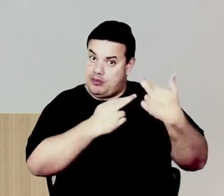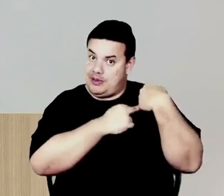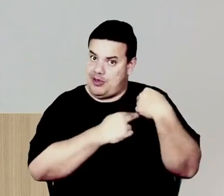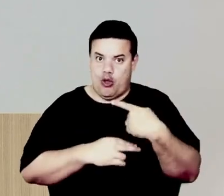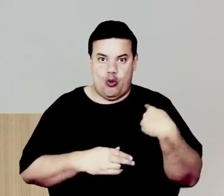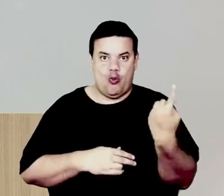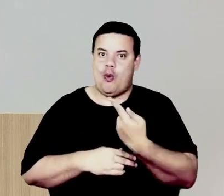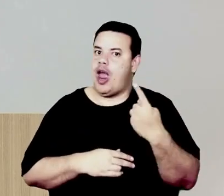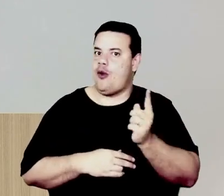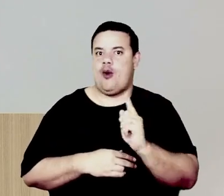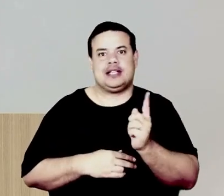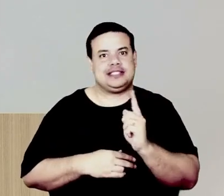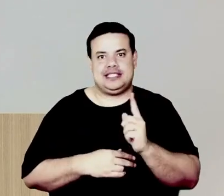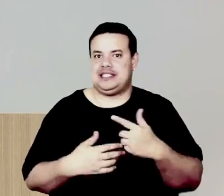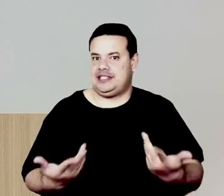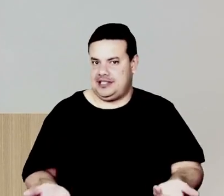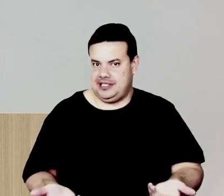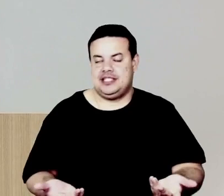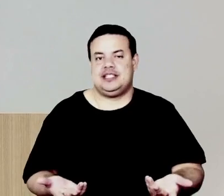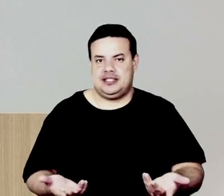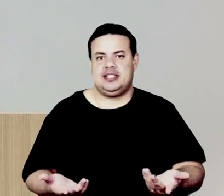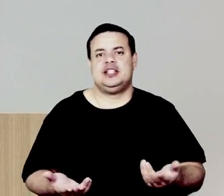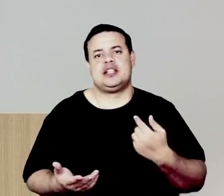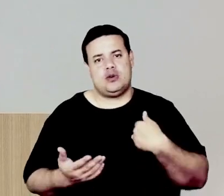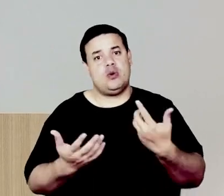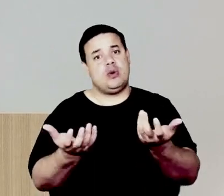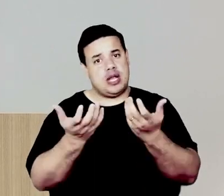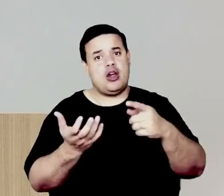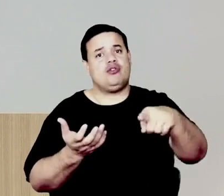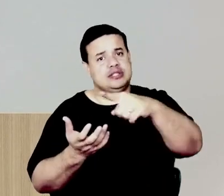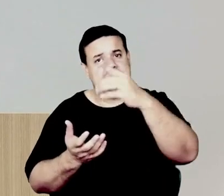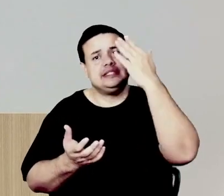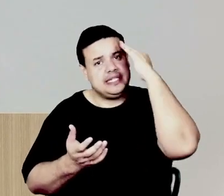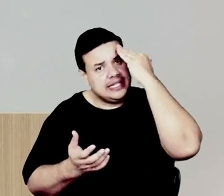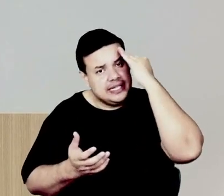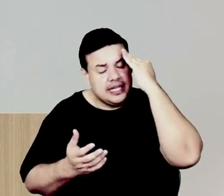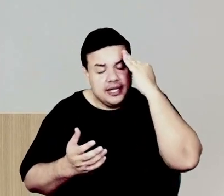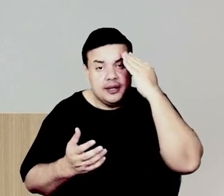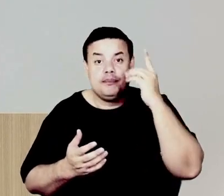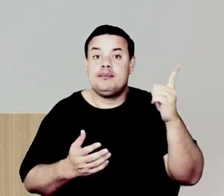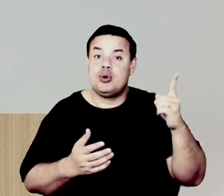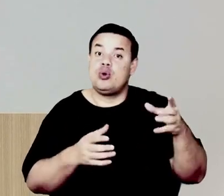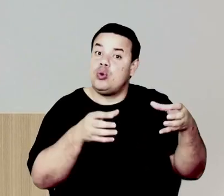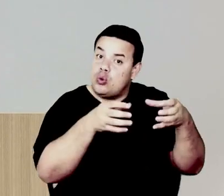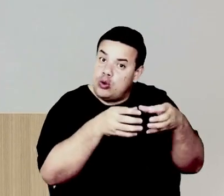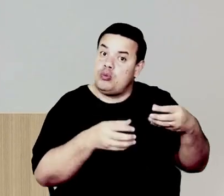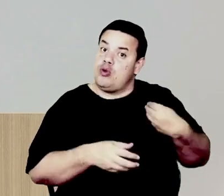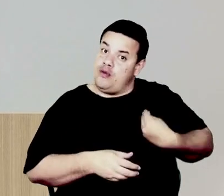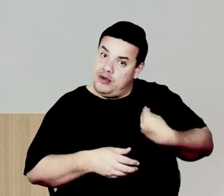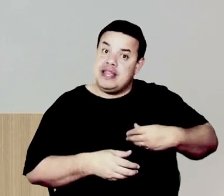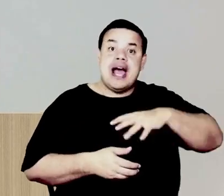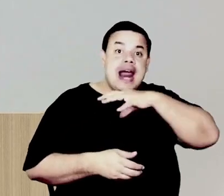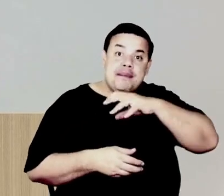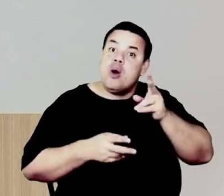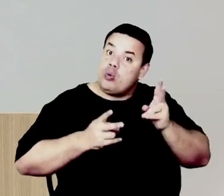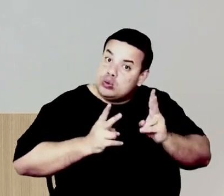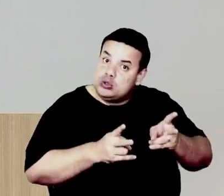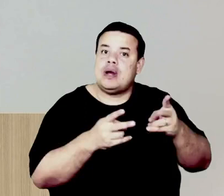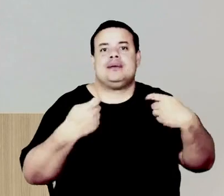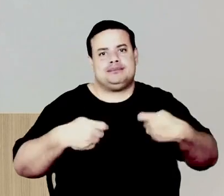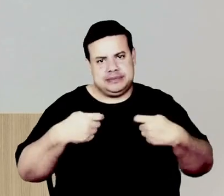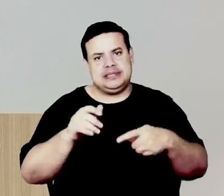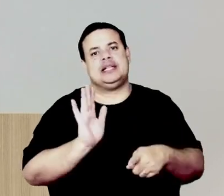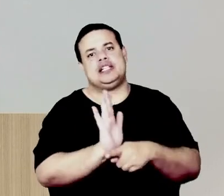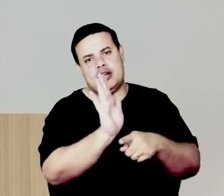é nossa. Então, eu gostaria muito que vocês entendessem que para o Vida Animais continuar, ele precisa de ajuda. E se vocês não